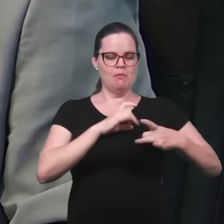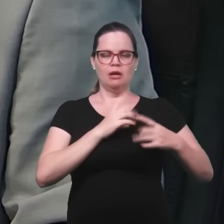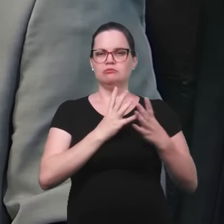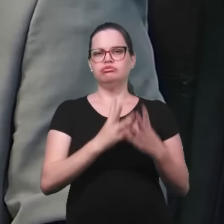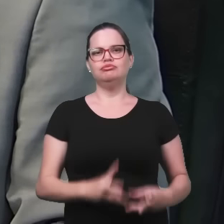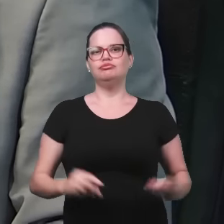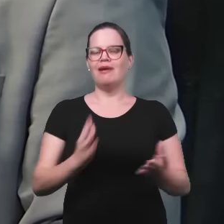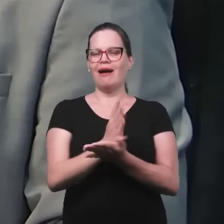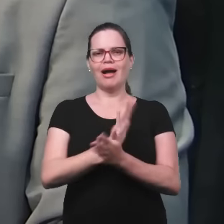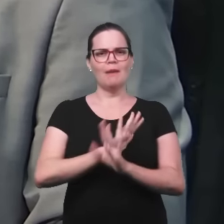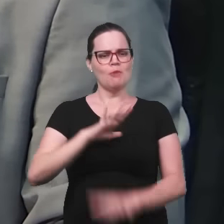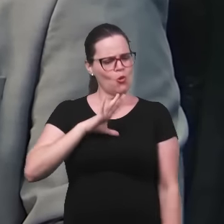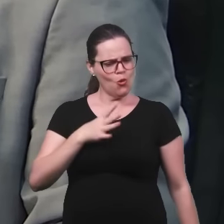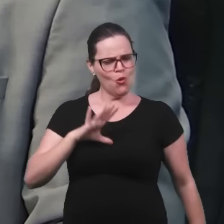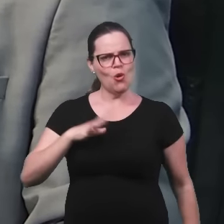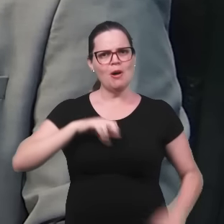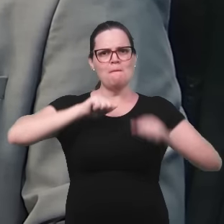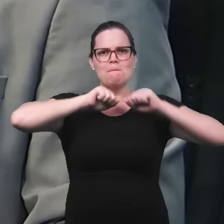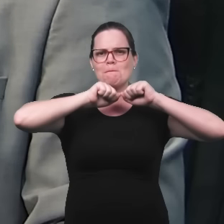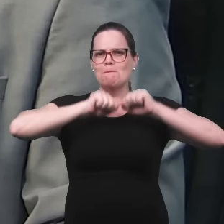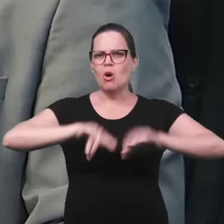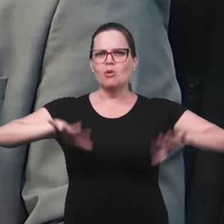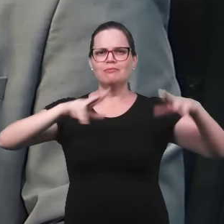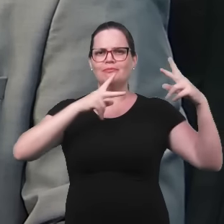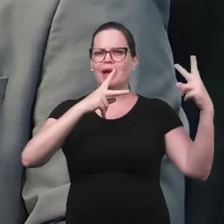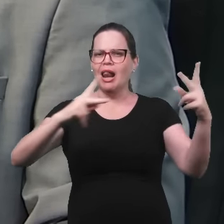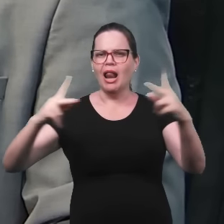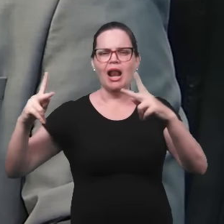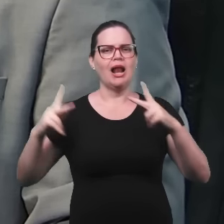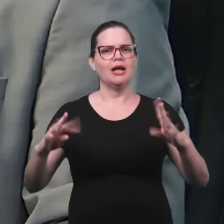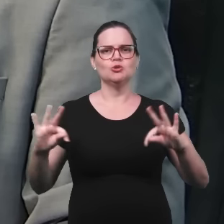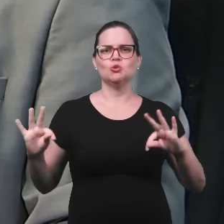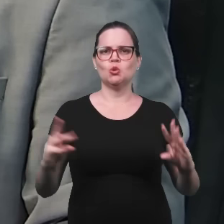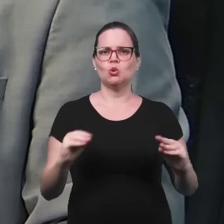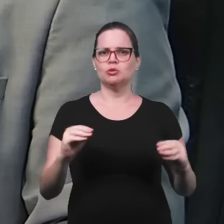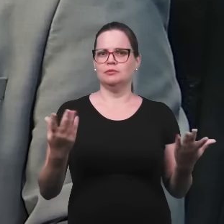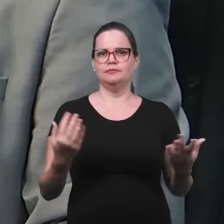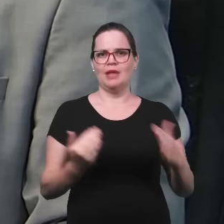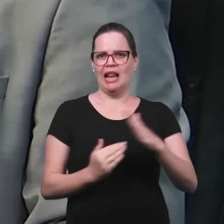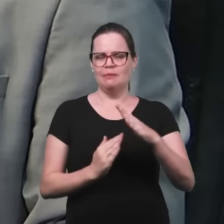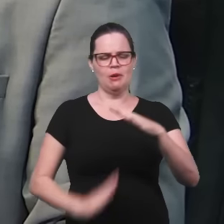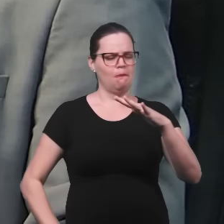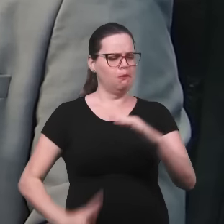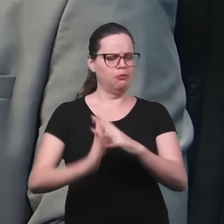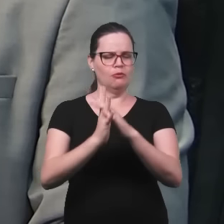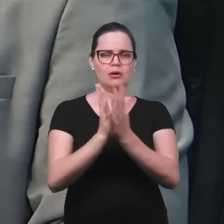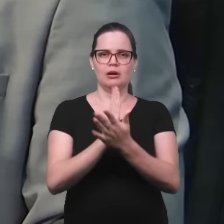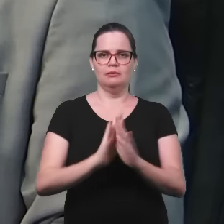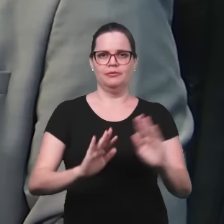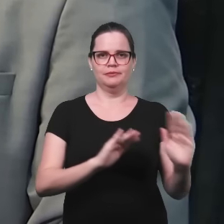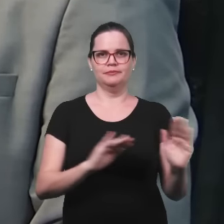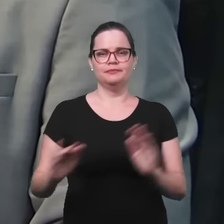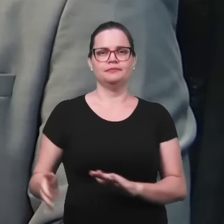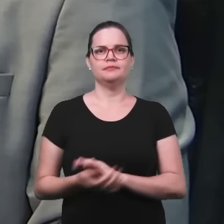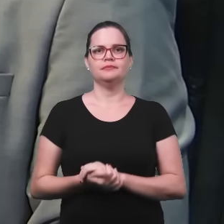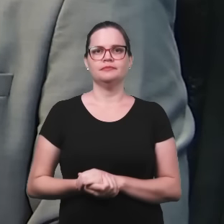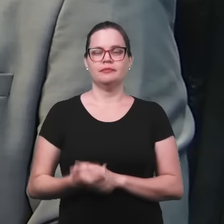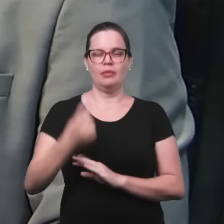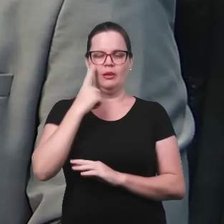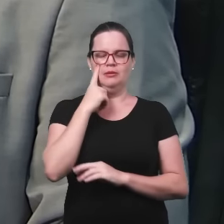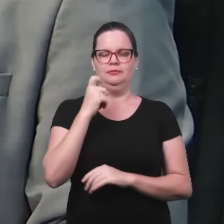tudo, não tem nada que prende mais. Então, não tem limite mais. Pastor Kleber, é interessante você